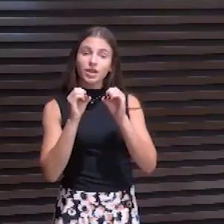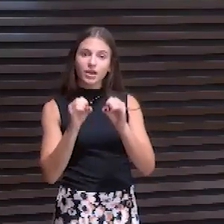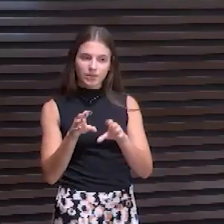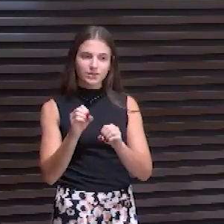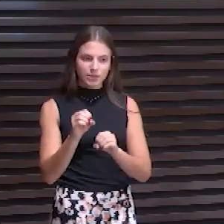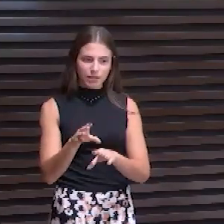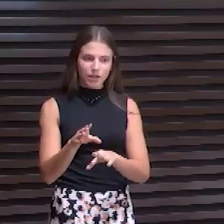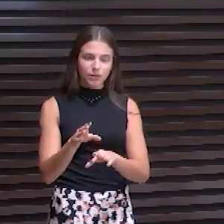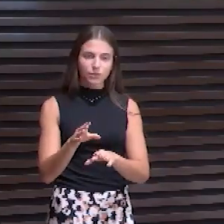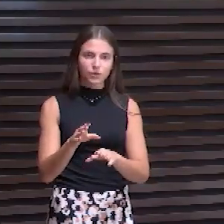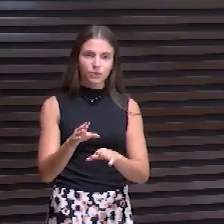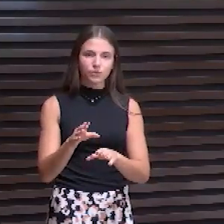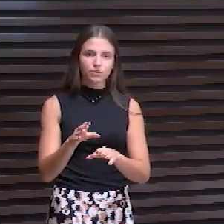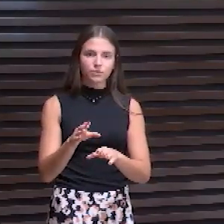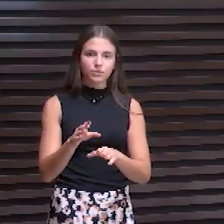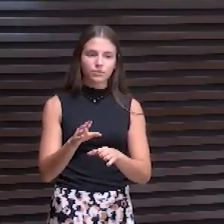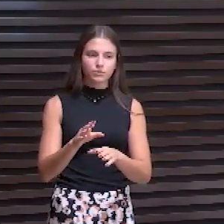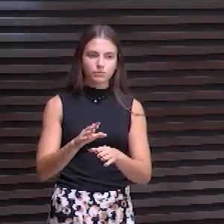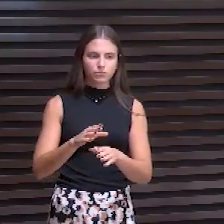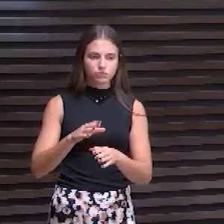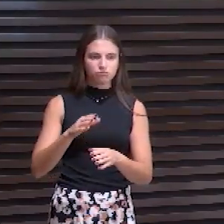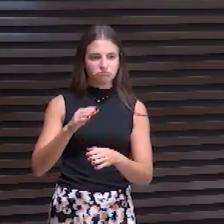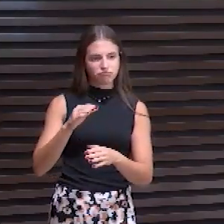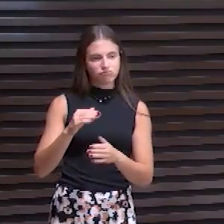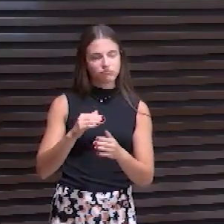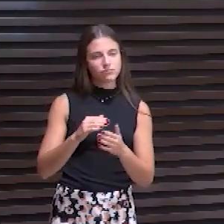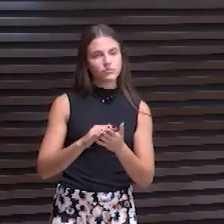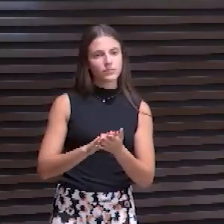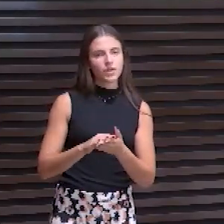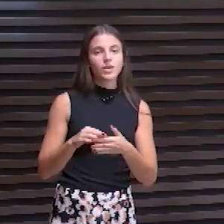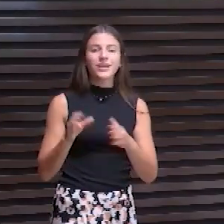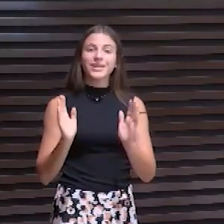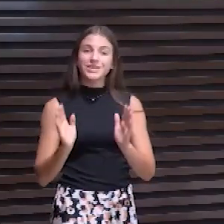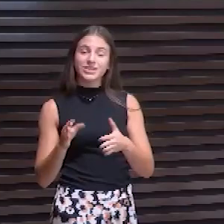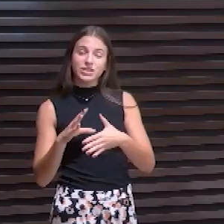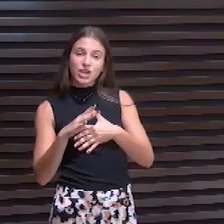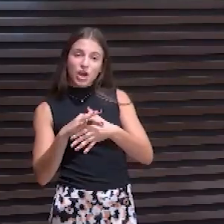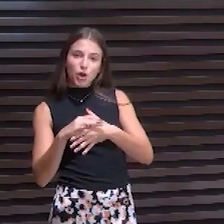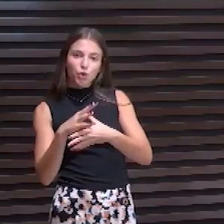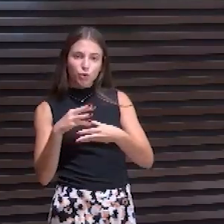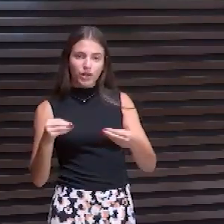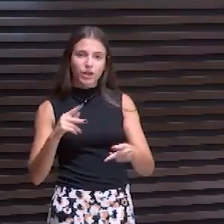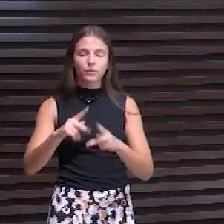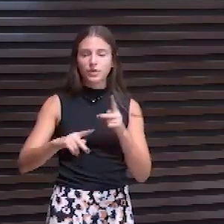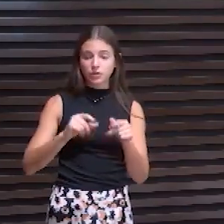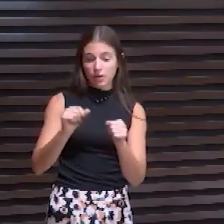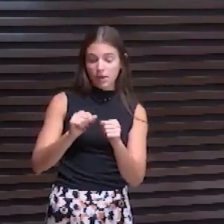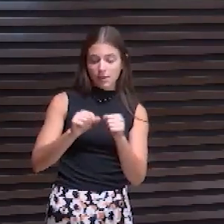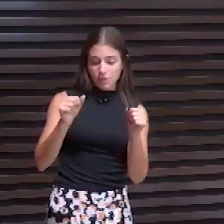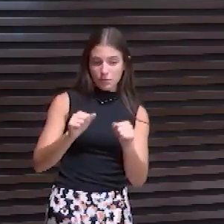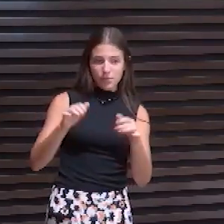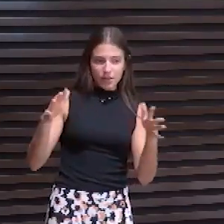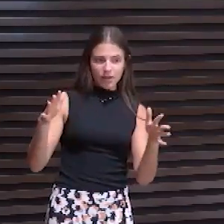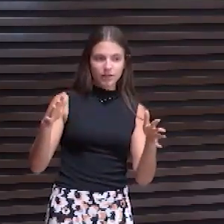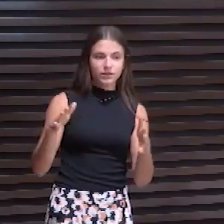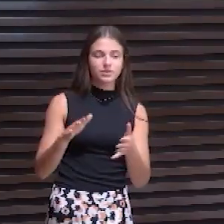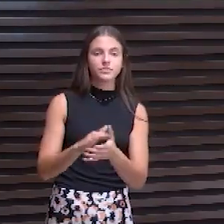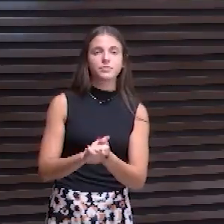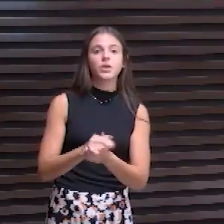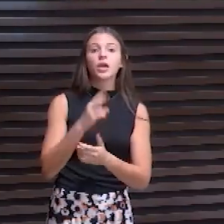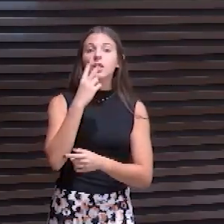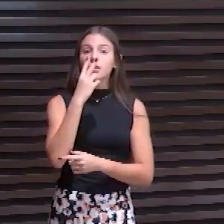forma maestral, ele já tinha curado pessoas, feito milagres, e nós observamos no